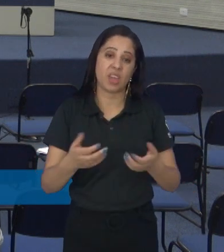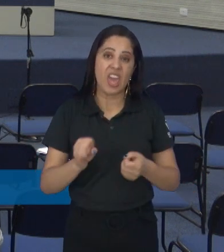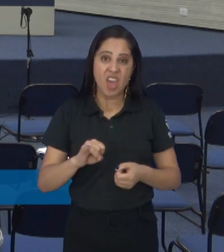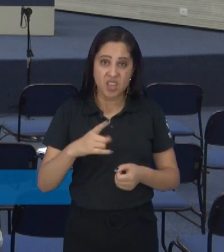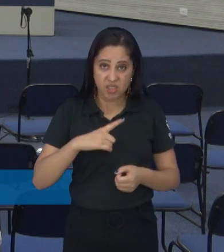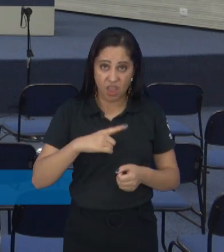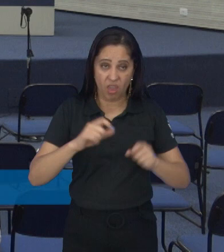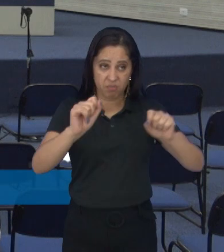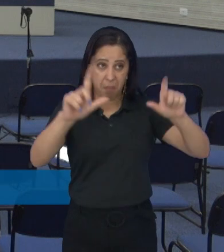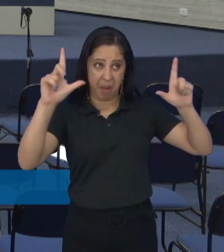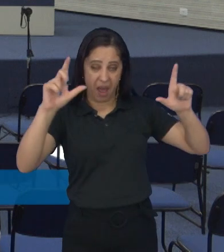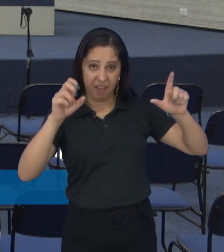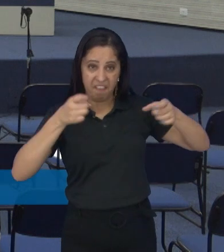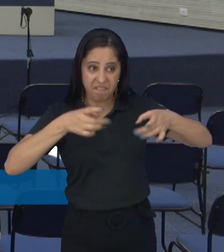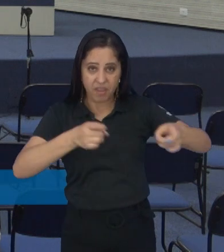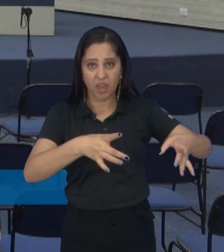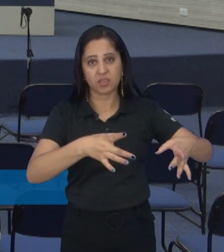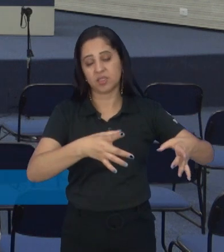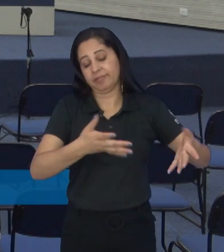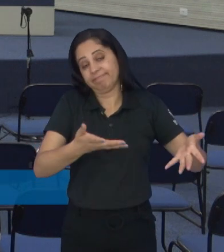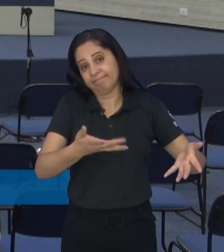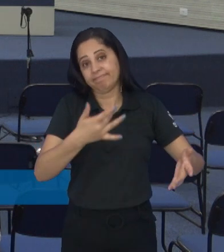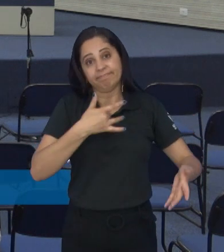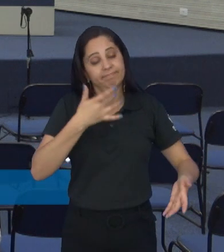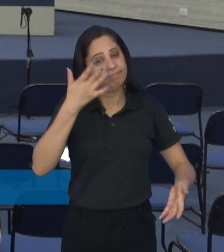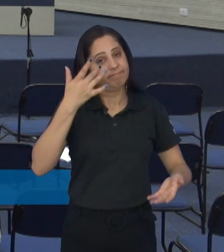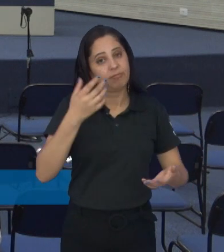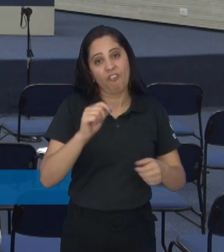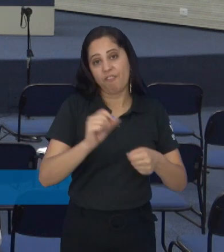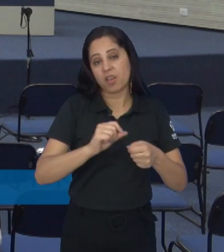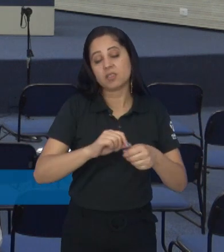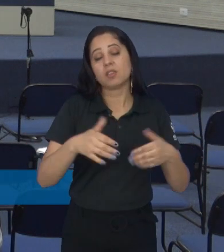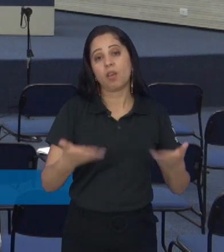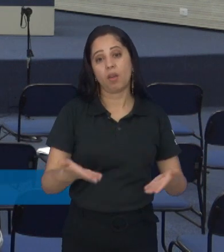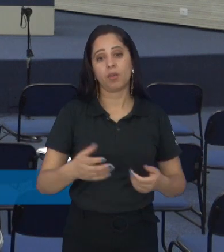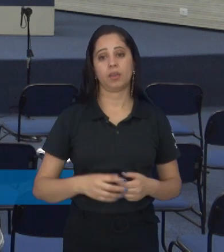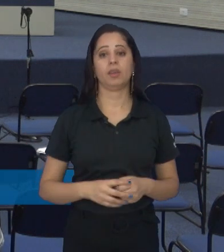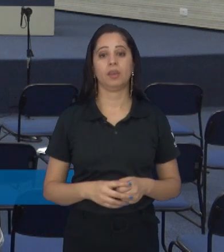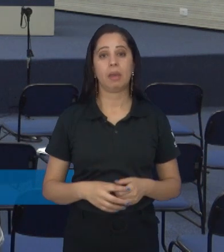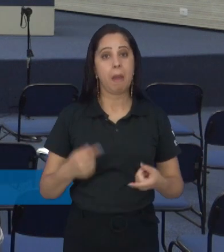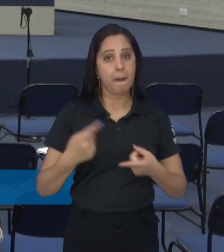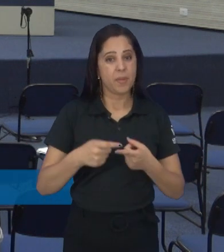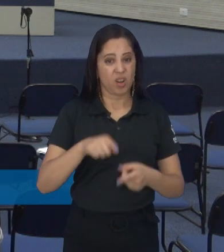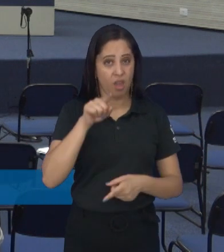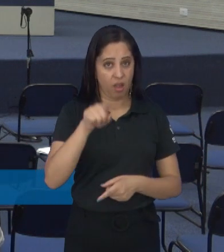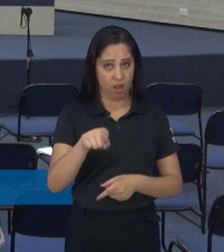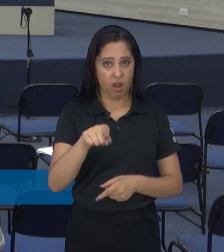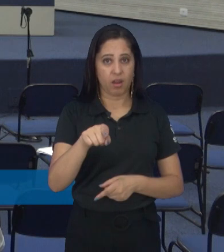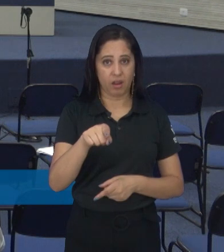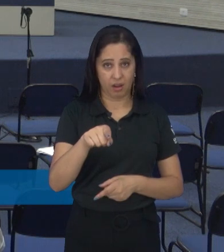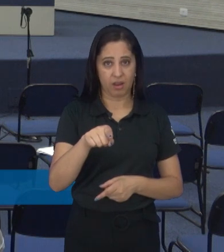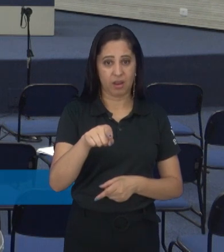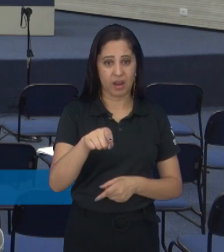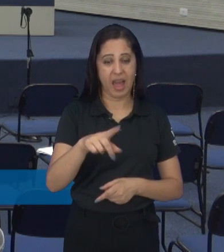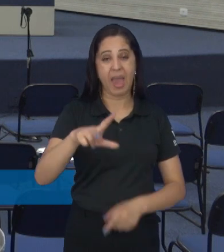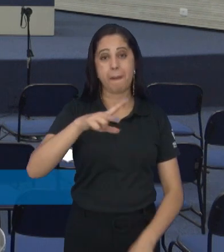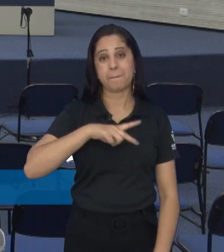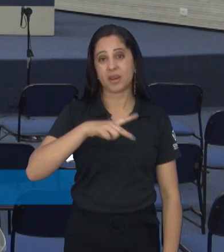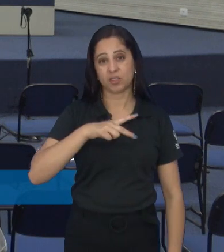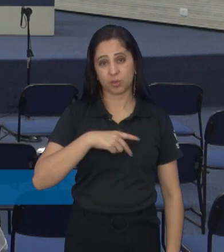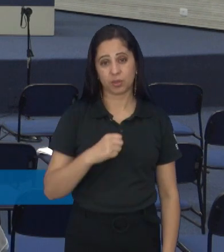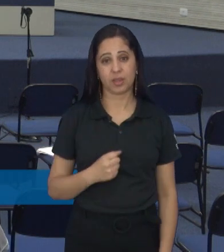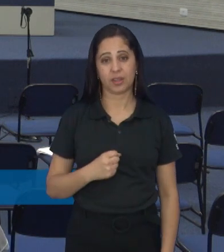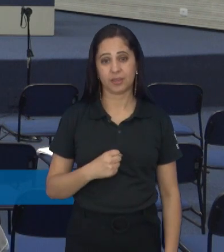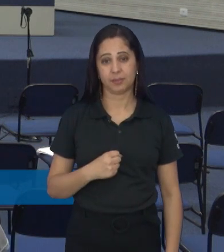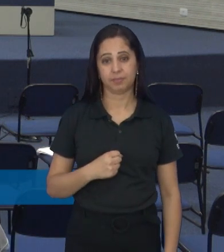já foi discutido isso na época do Movimento que a questão de se desapropriar aquilo para um